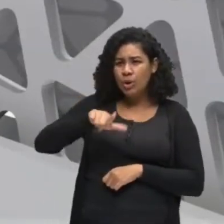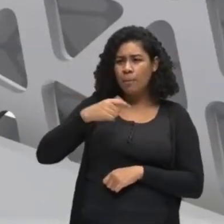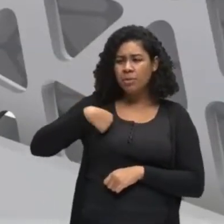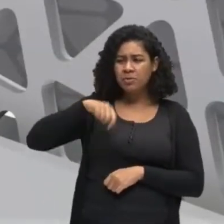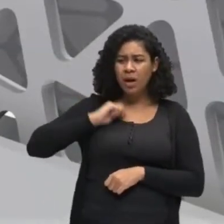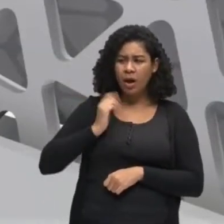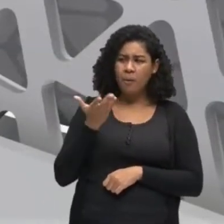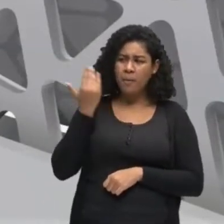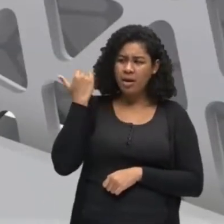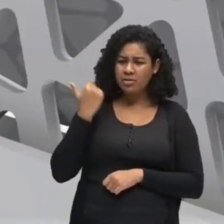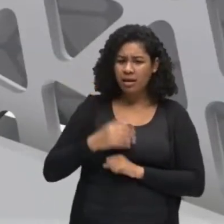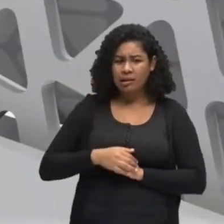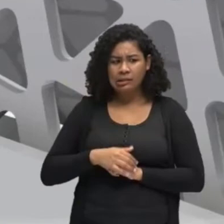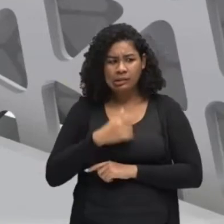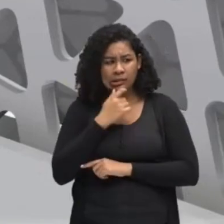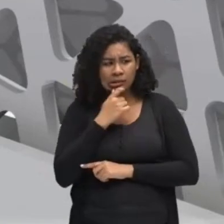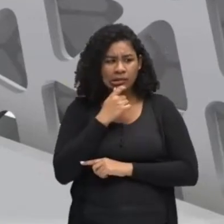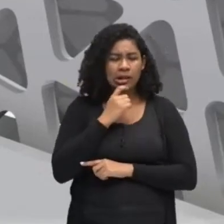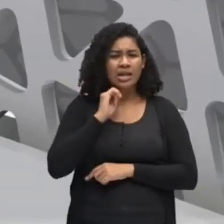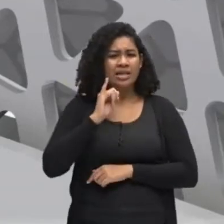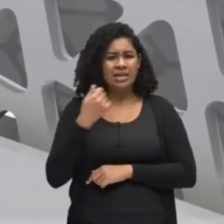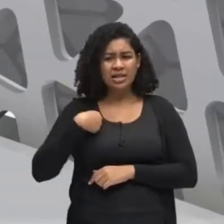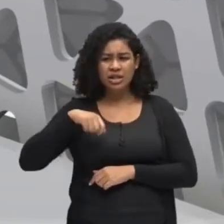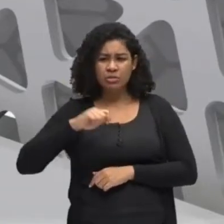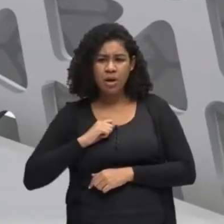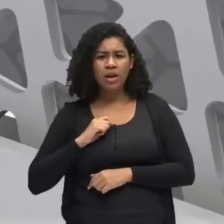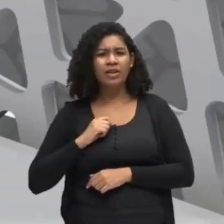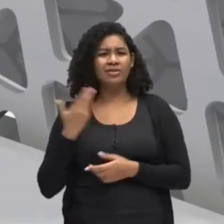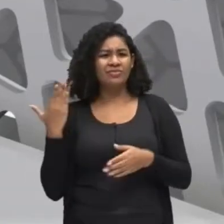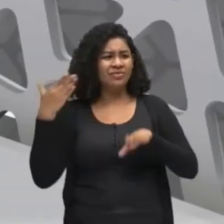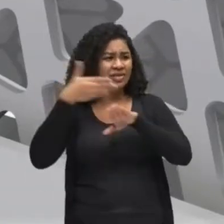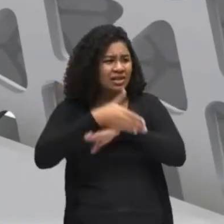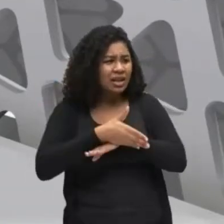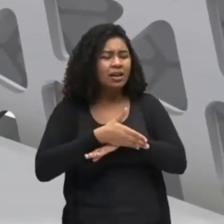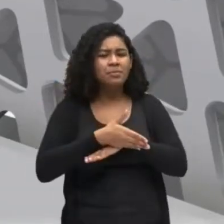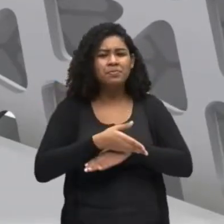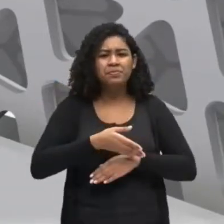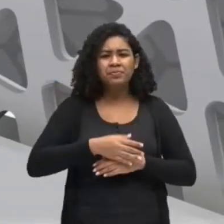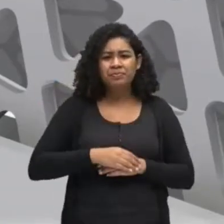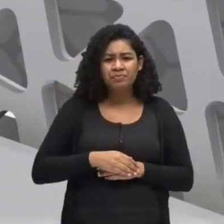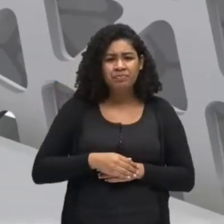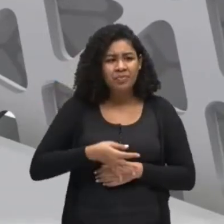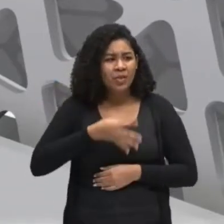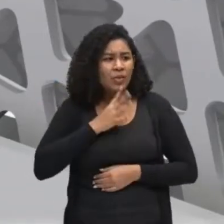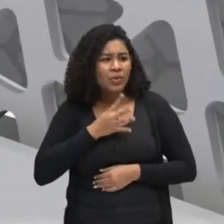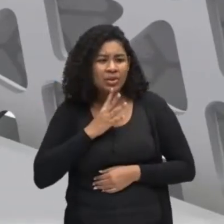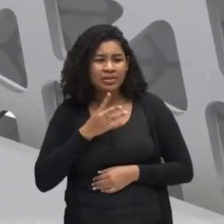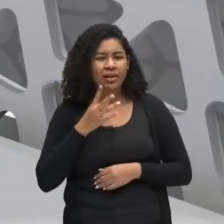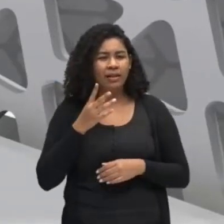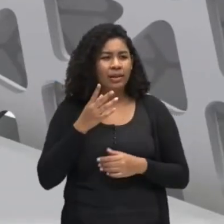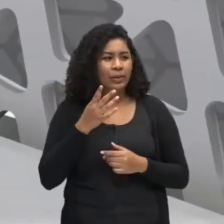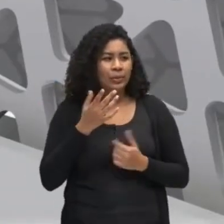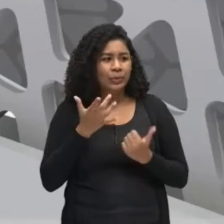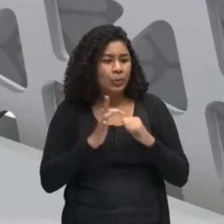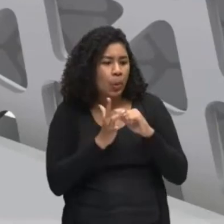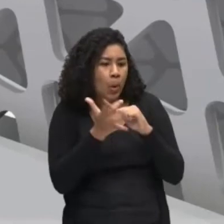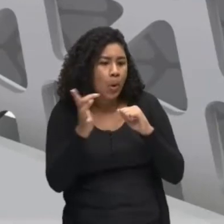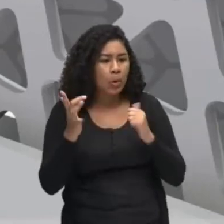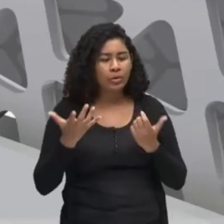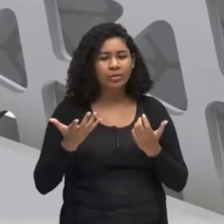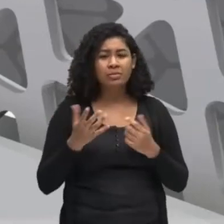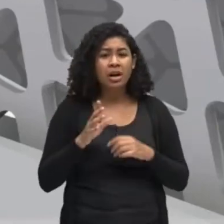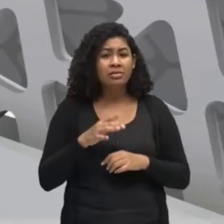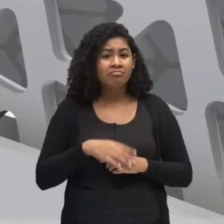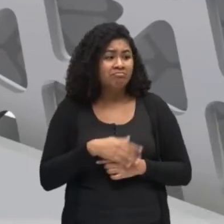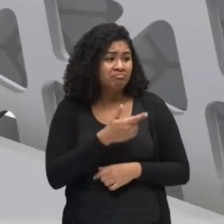descoberto mesmo, na sua visão, o Eldorado, ou tivessem realmente encontrado o que eles estavam interessados, mas eles